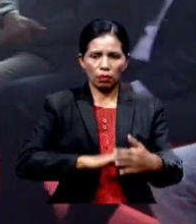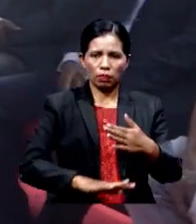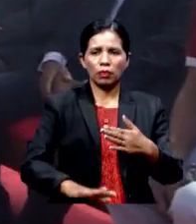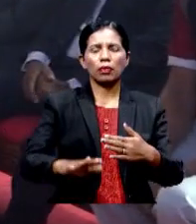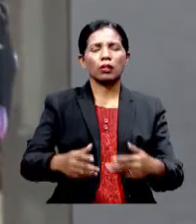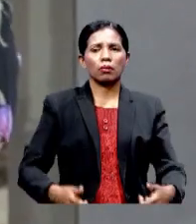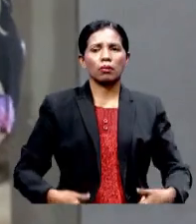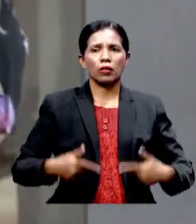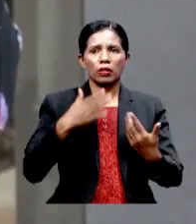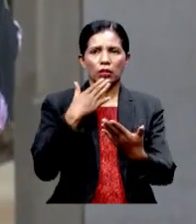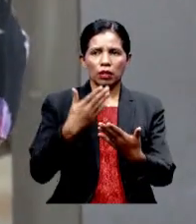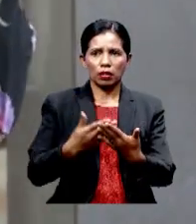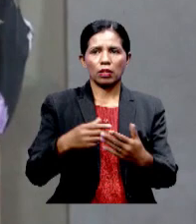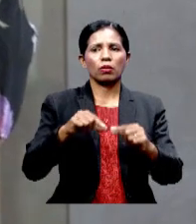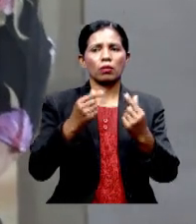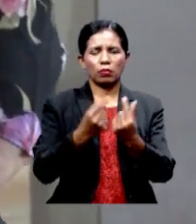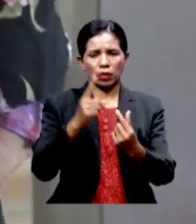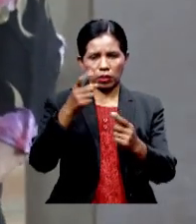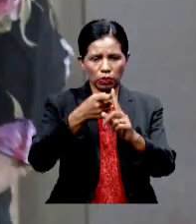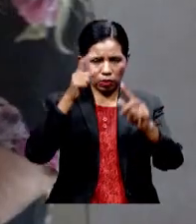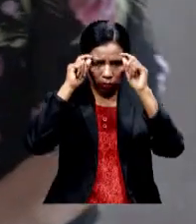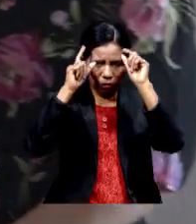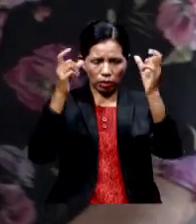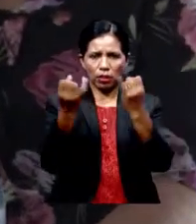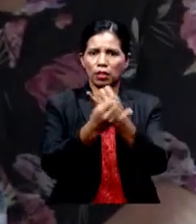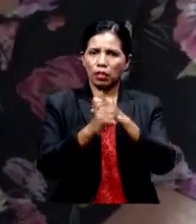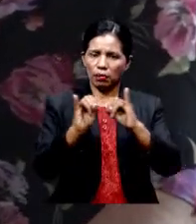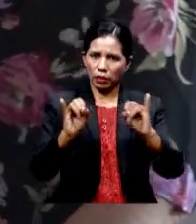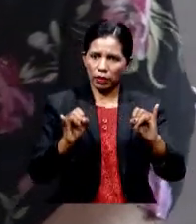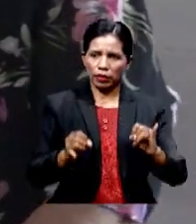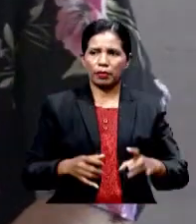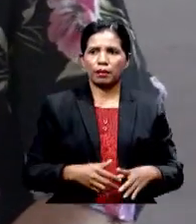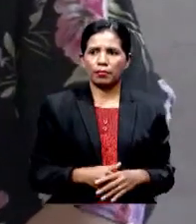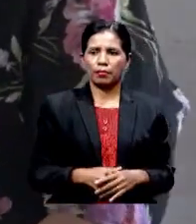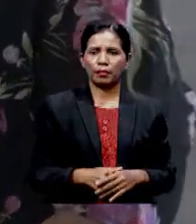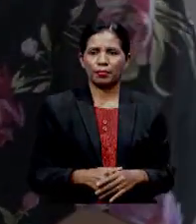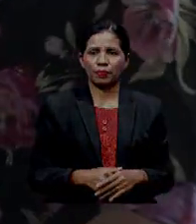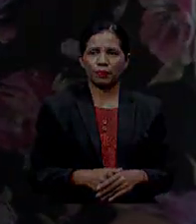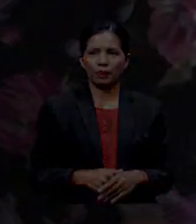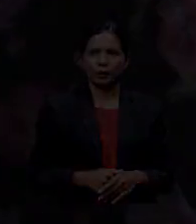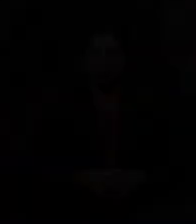de Neymar, princípio ida o se Timor-Leste ne ukungang. Celina Lopes, Agustinha da Costa e GMN.